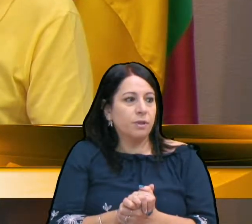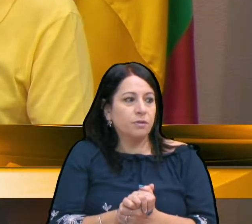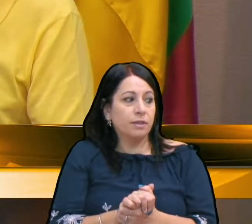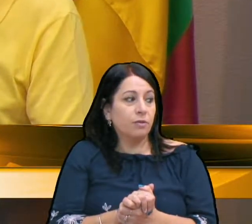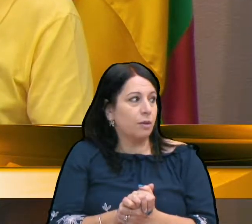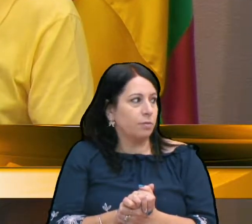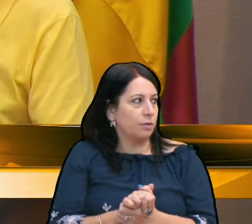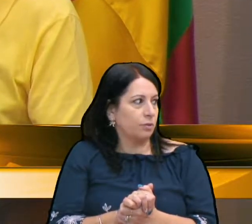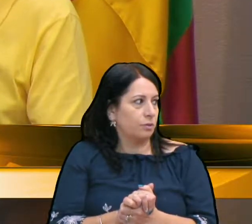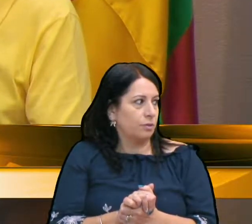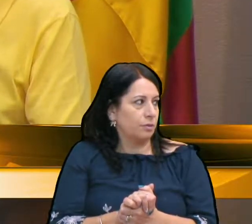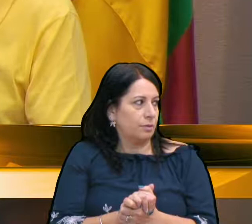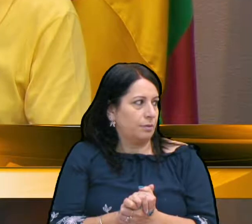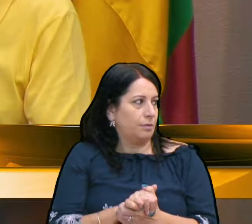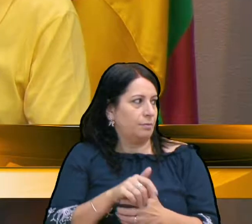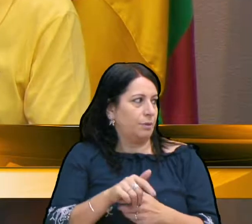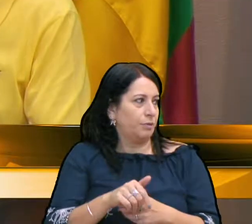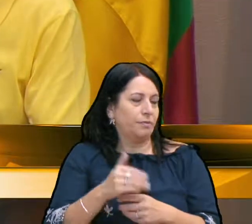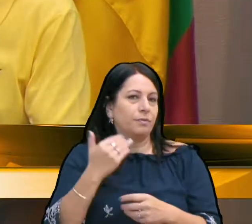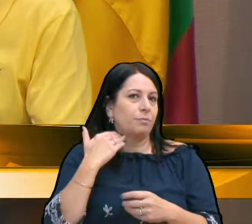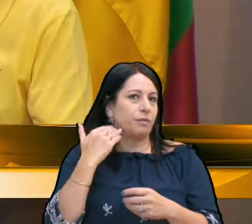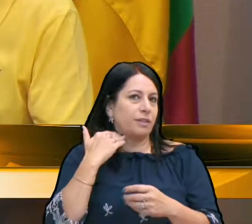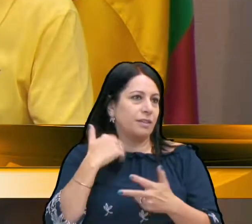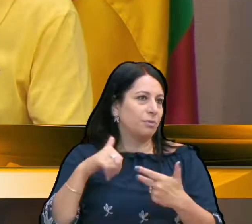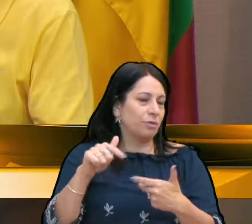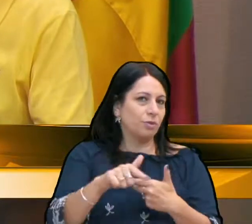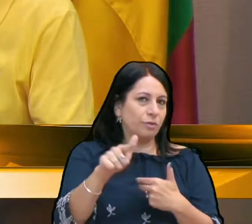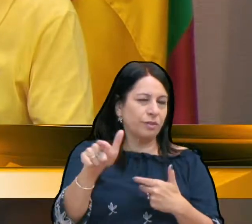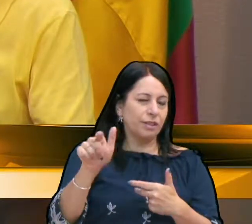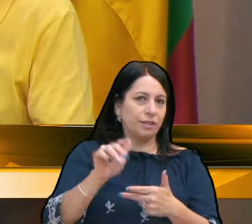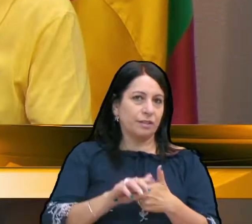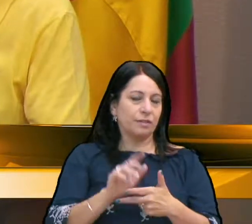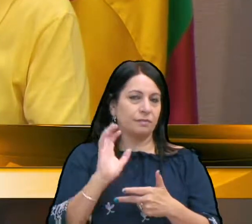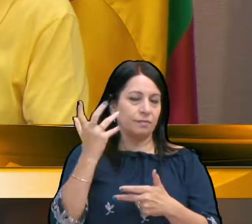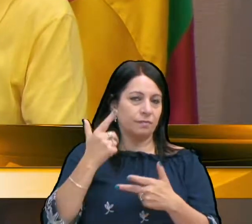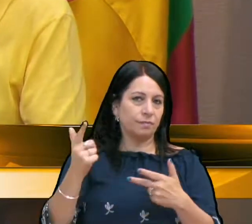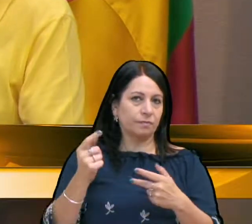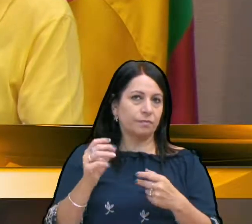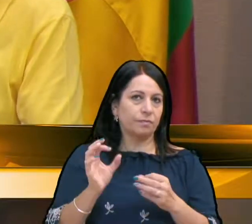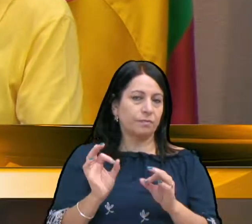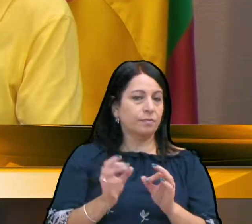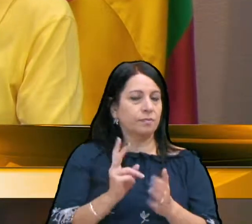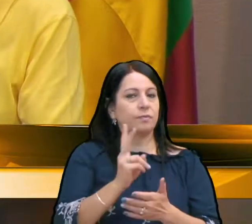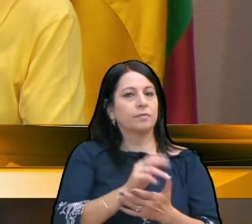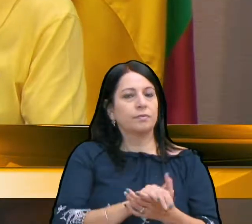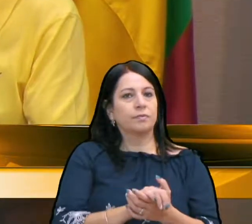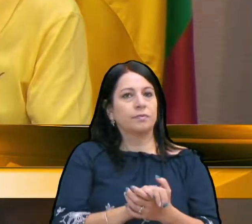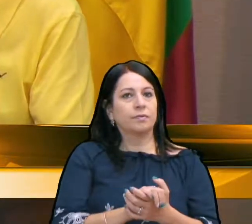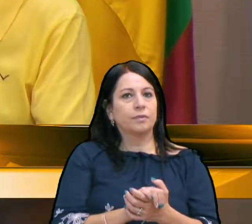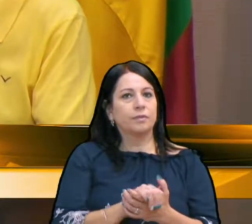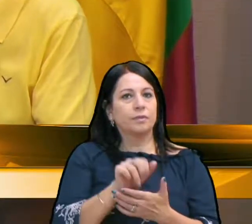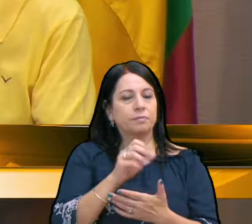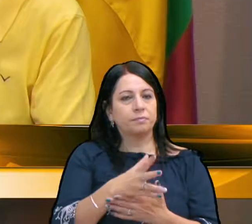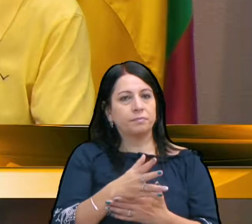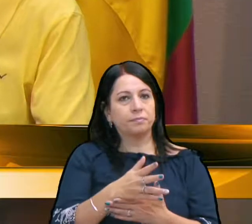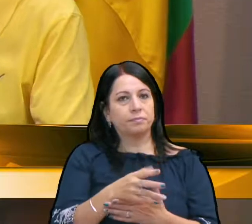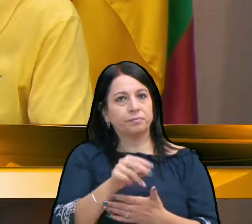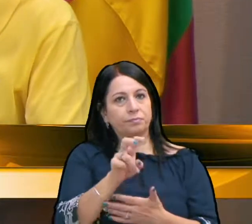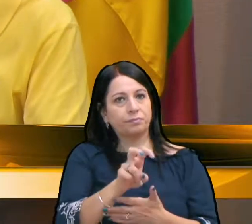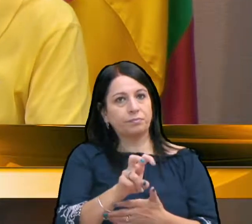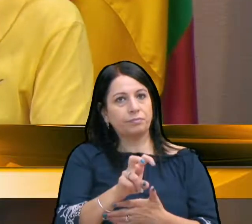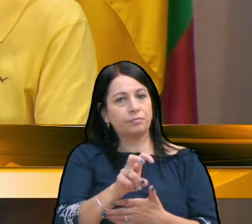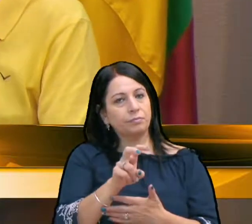É, deixa os juízes decidir, que aí eu tenho certeza que a coisa vai andar e vai custar bem menos do que ter 50 e